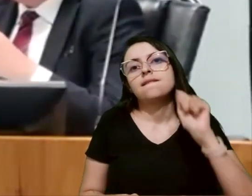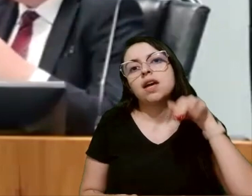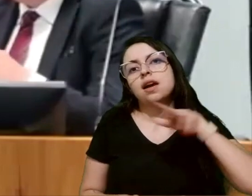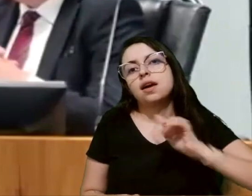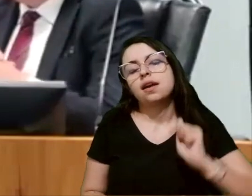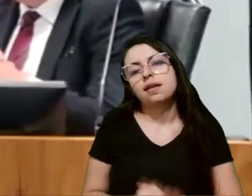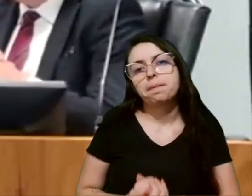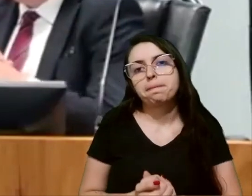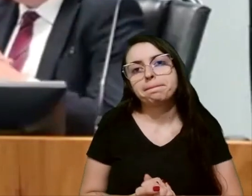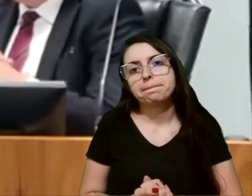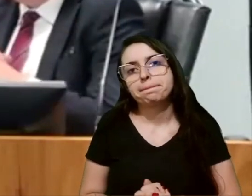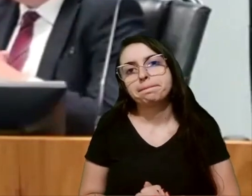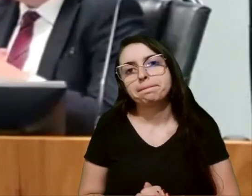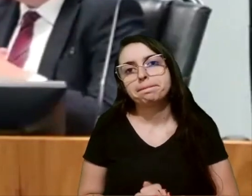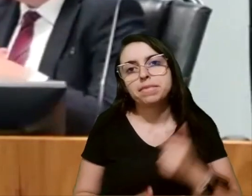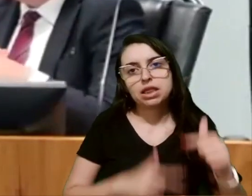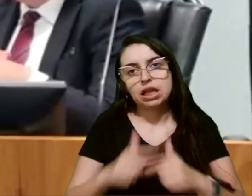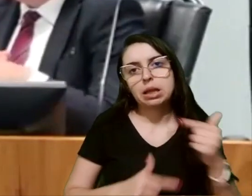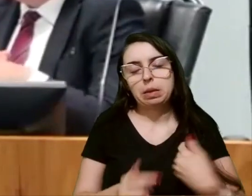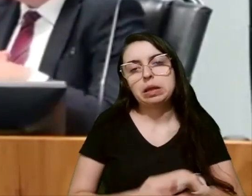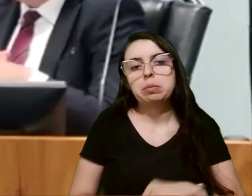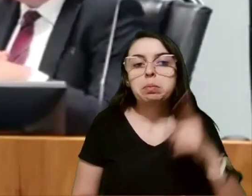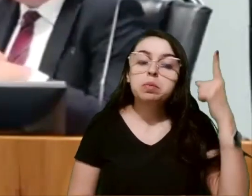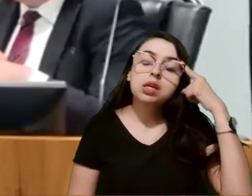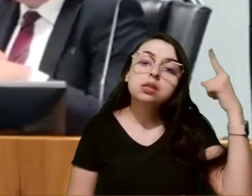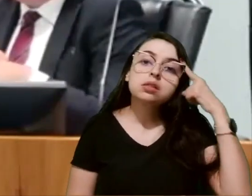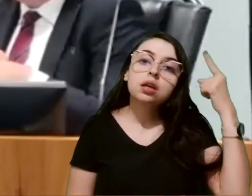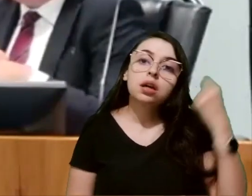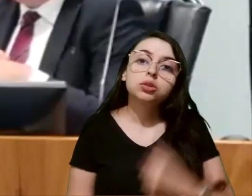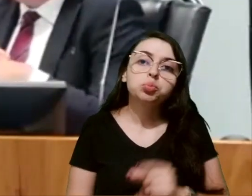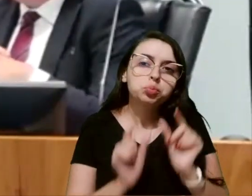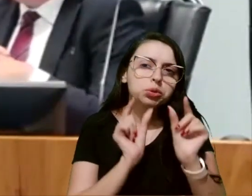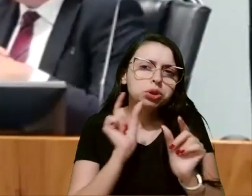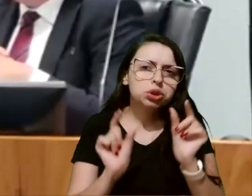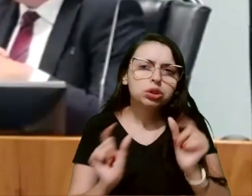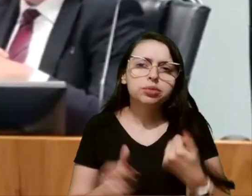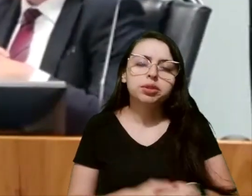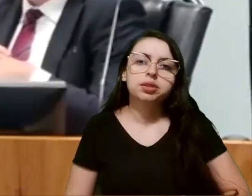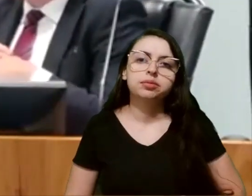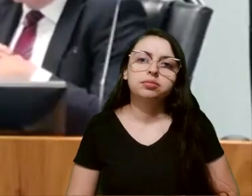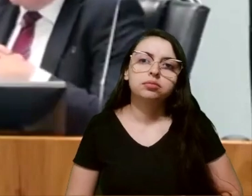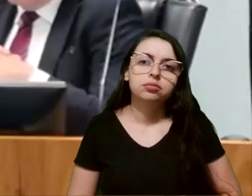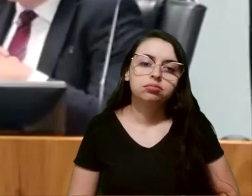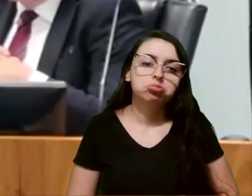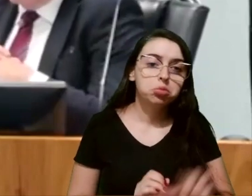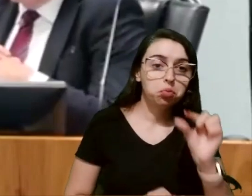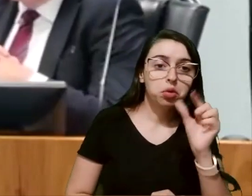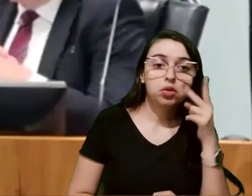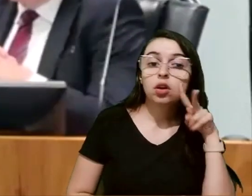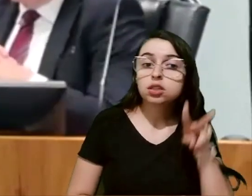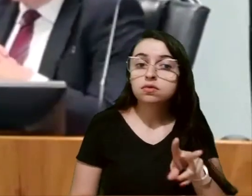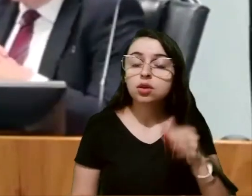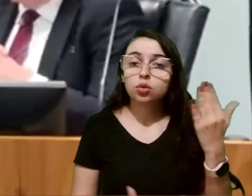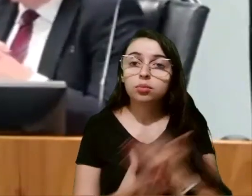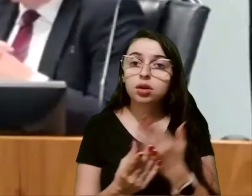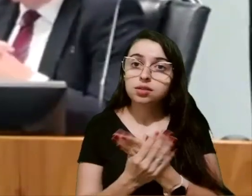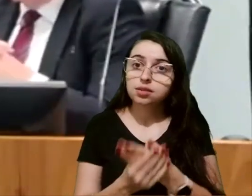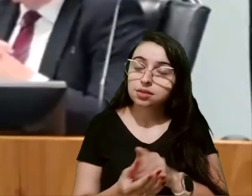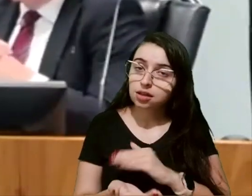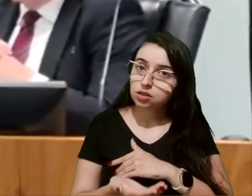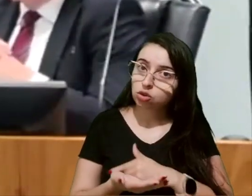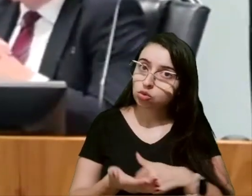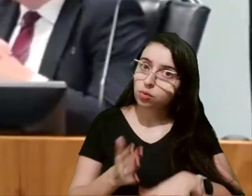dessas varas. Eu acho que o critério de especialização, ele tem que ser pensado empiricamente. Eu acho que é um pouco do que a gente olha